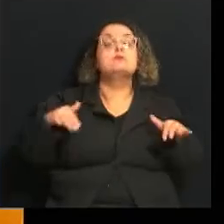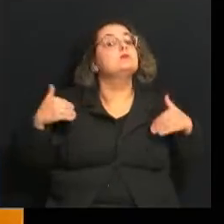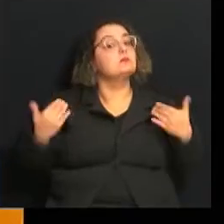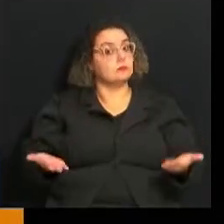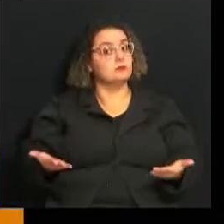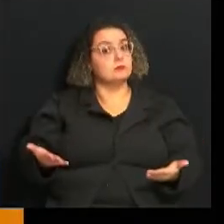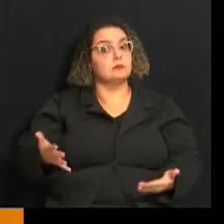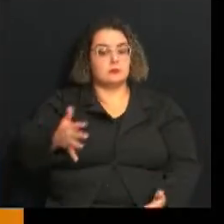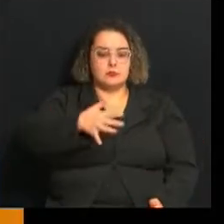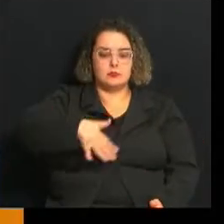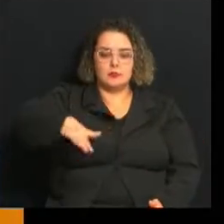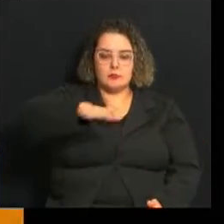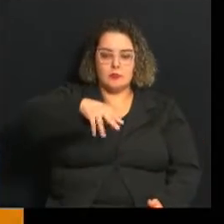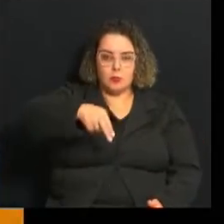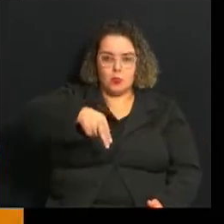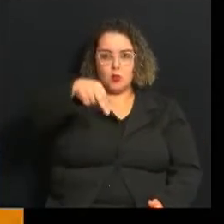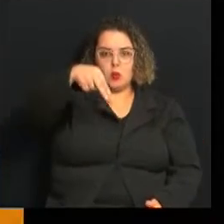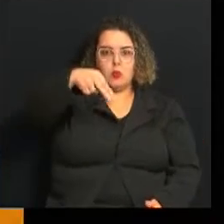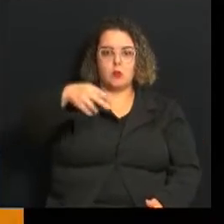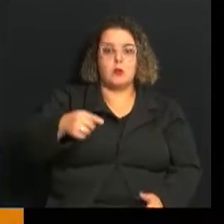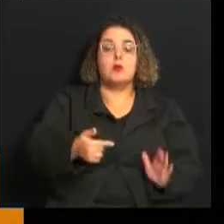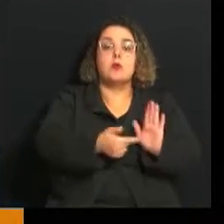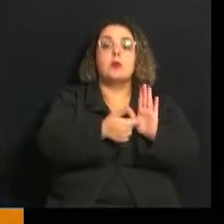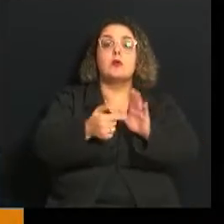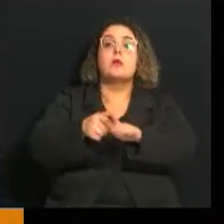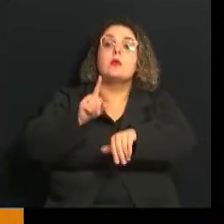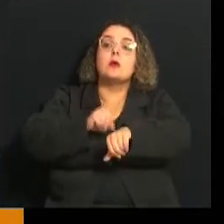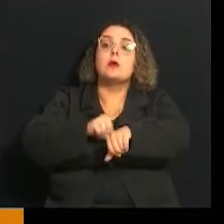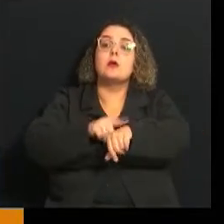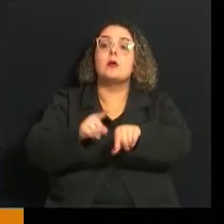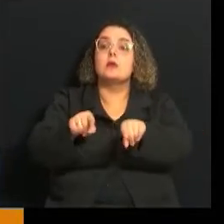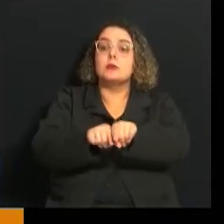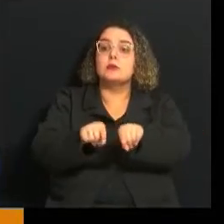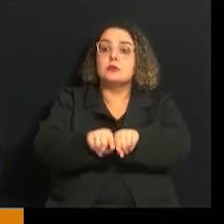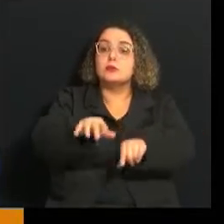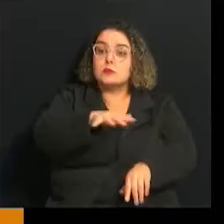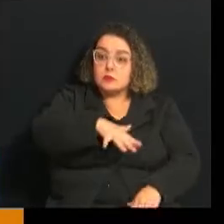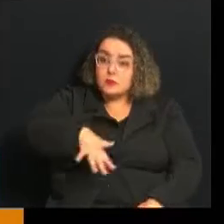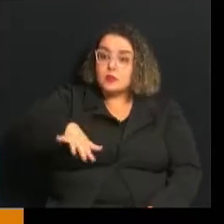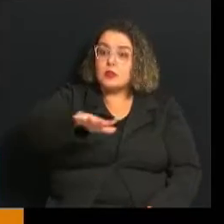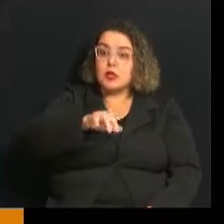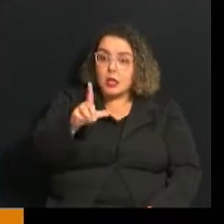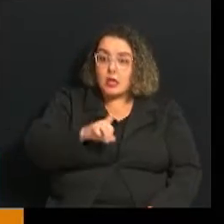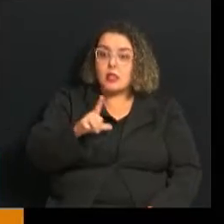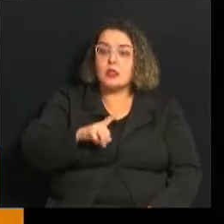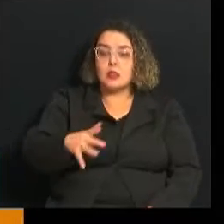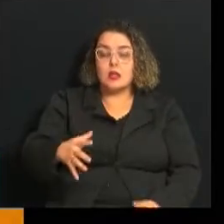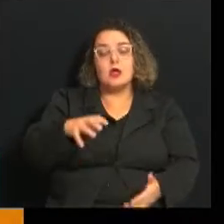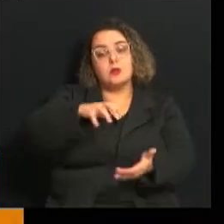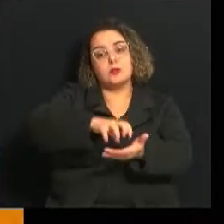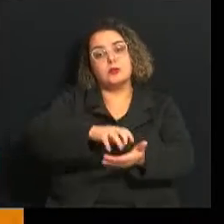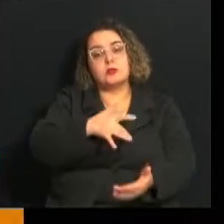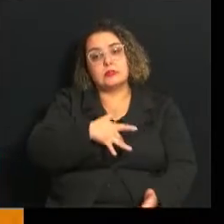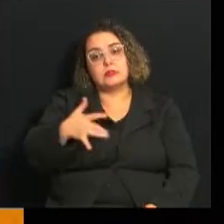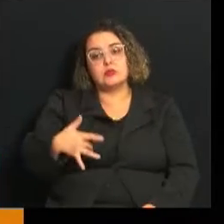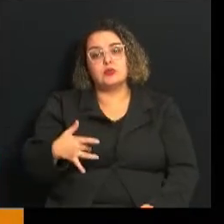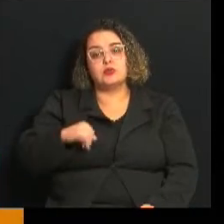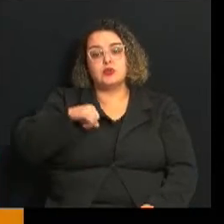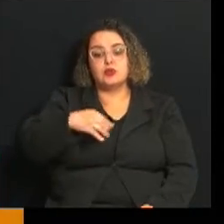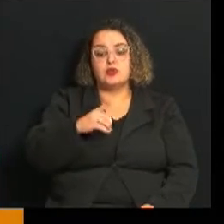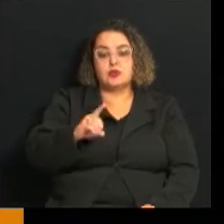região norte, aparece horário, inclusive nessa região a gente tem lá o Centro de Saúde do Jardim Aurélia,